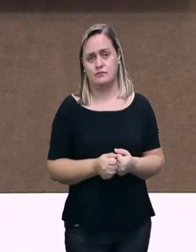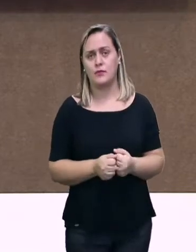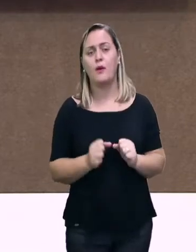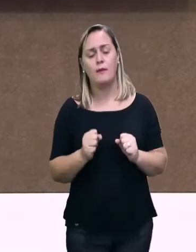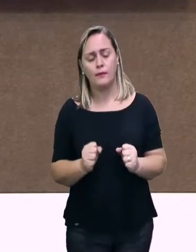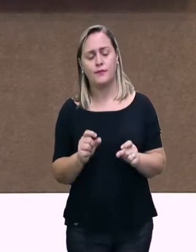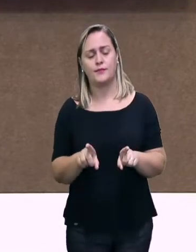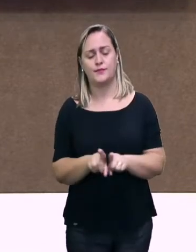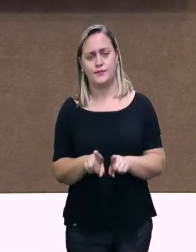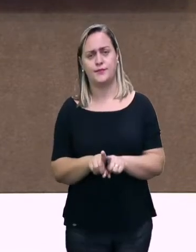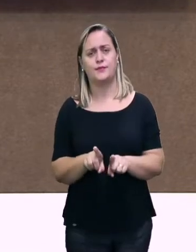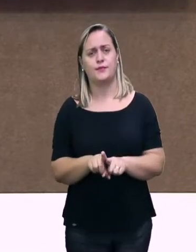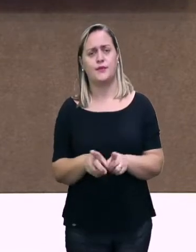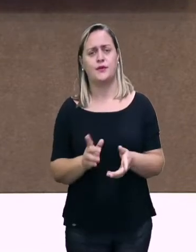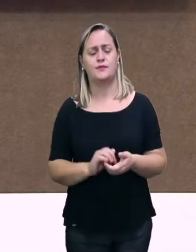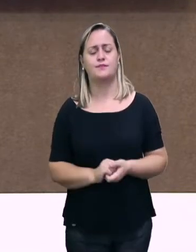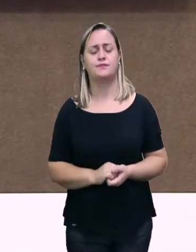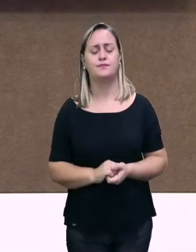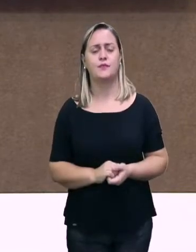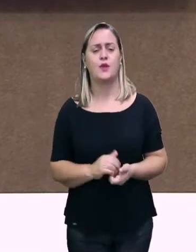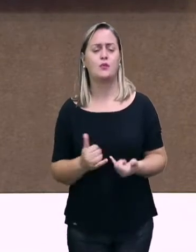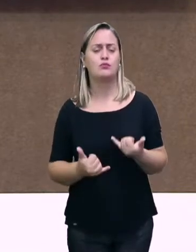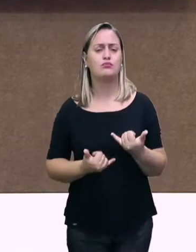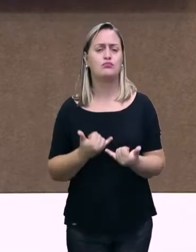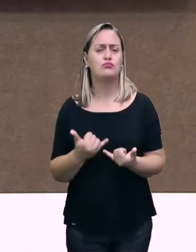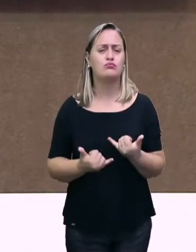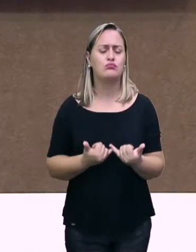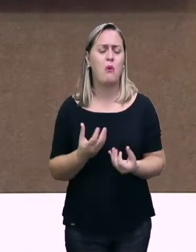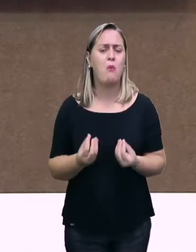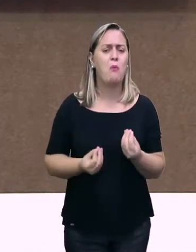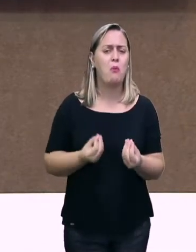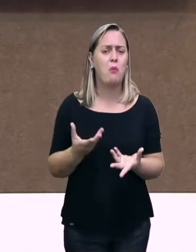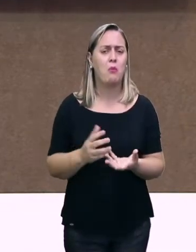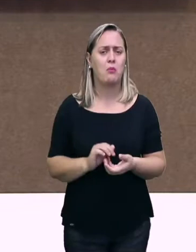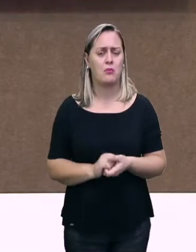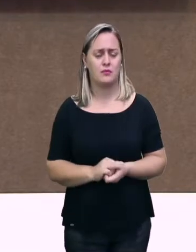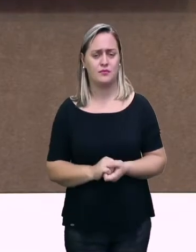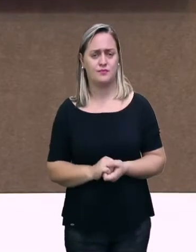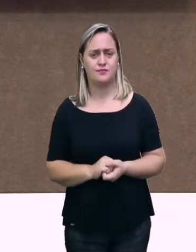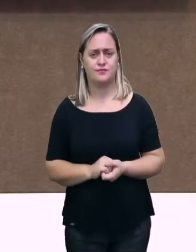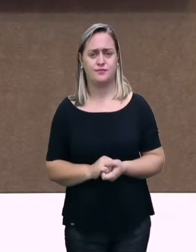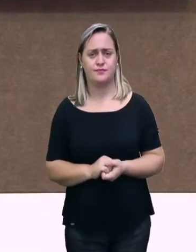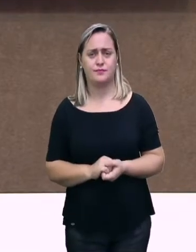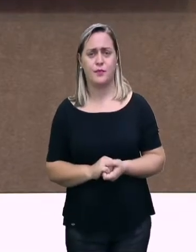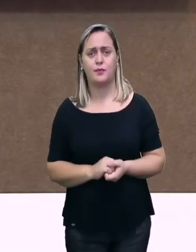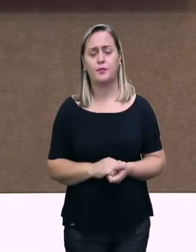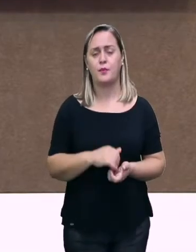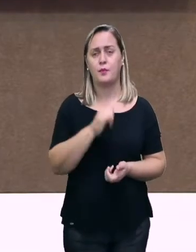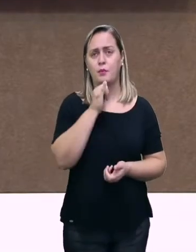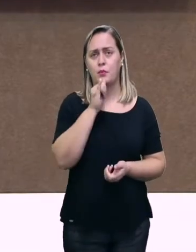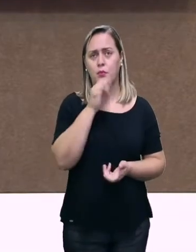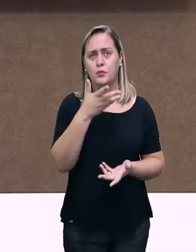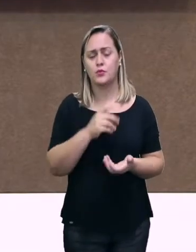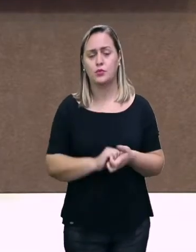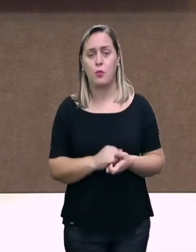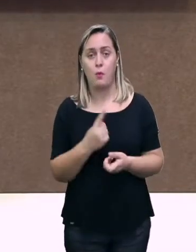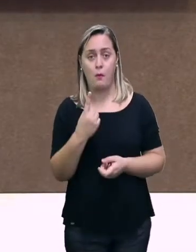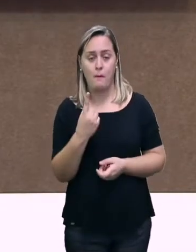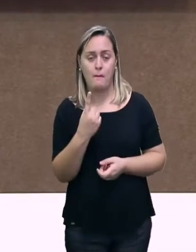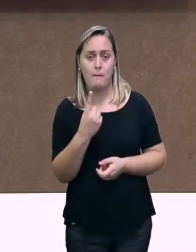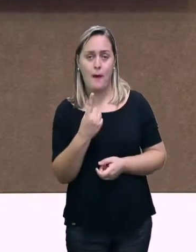muito legal. Esse jogo, gente, ele funciona assim. É um cachorro, né? Uma peça